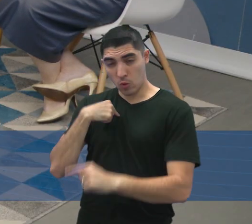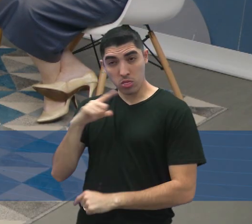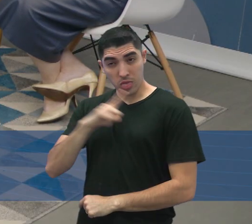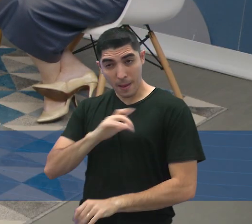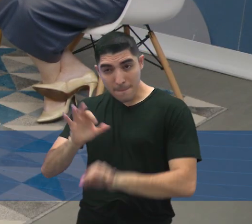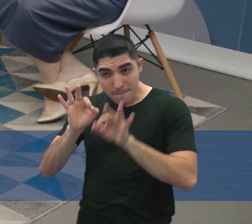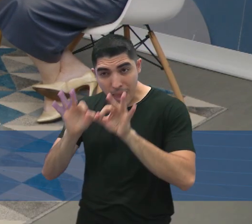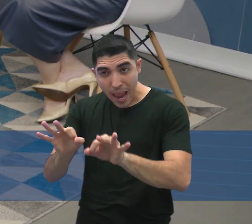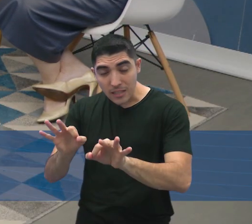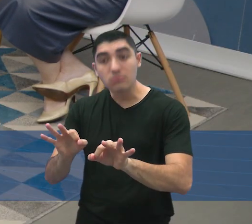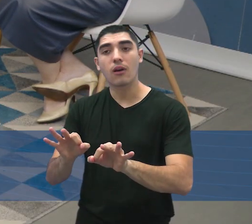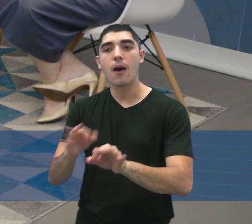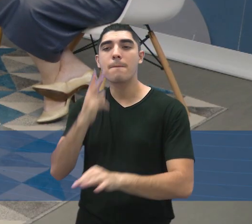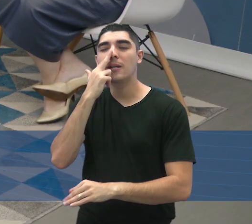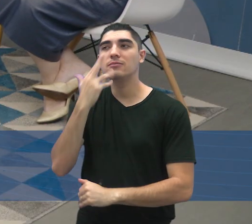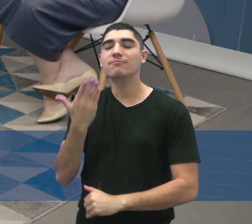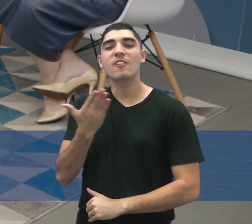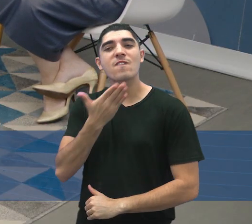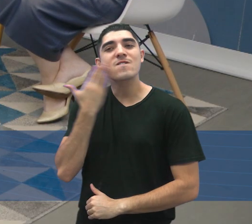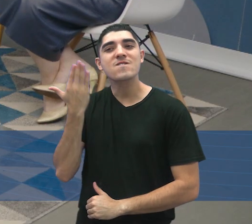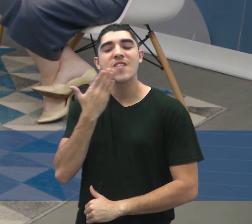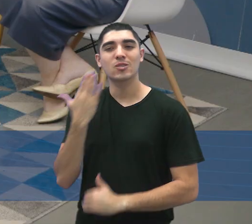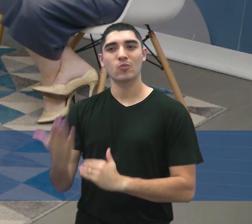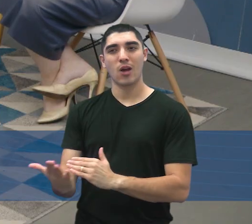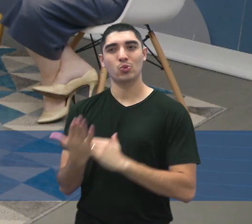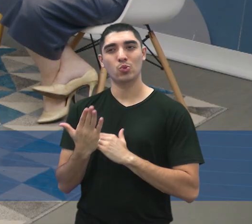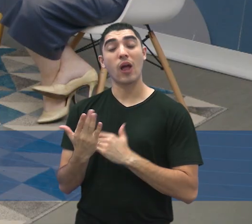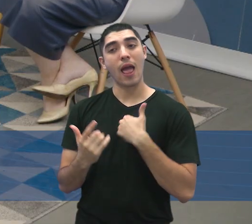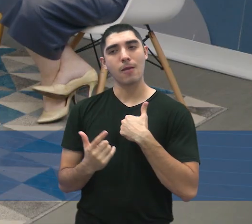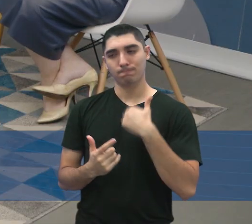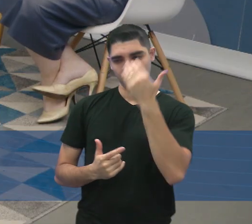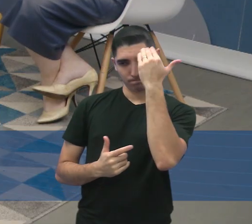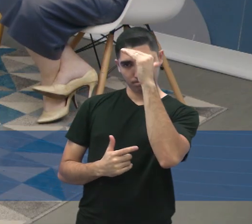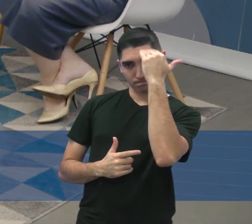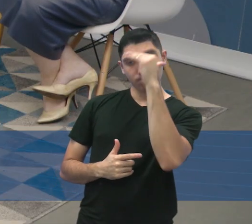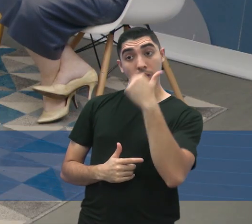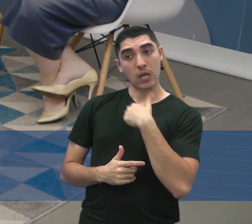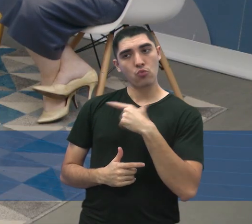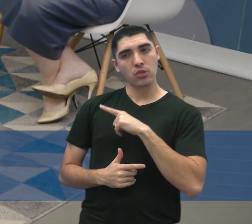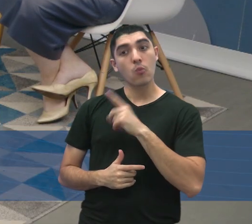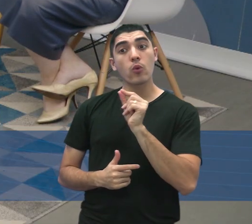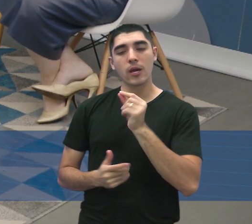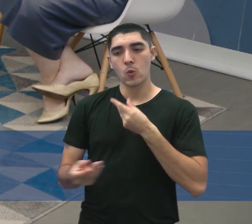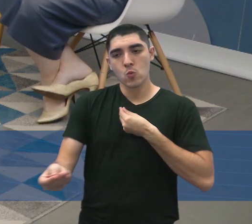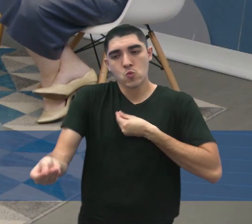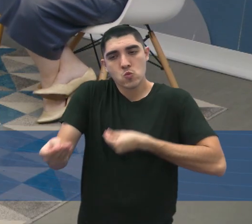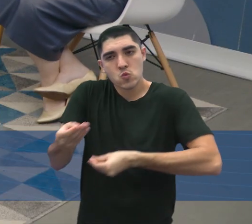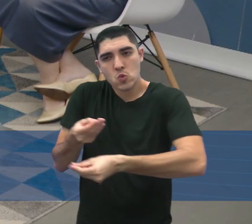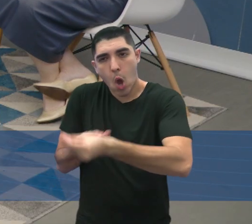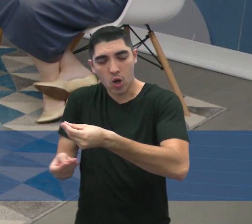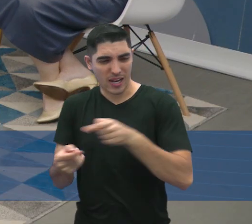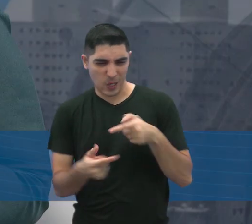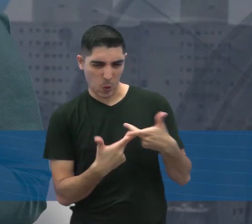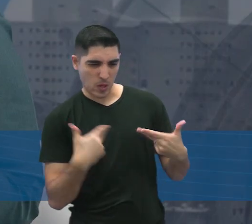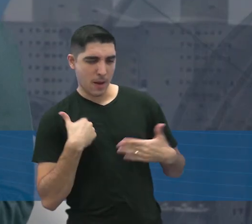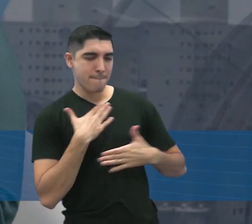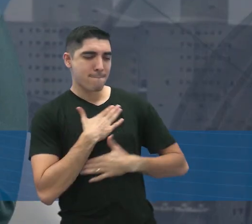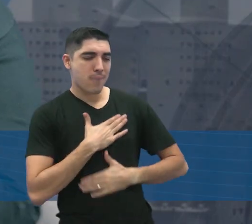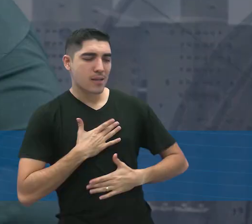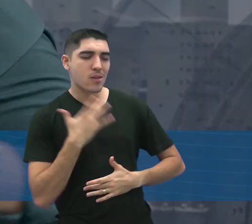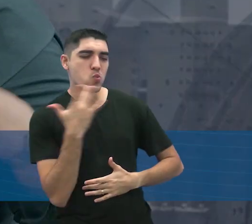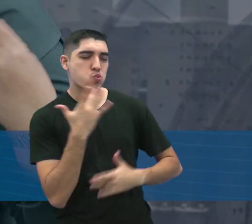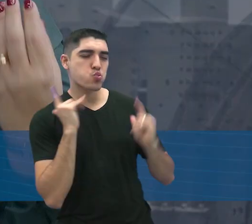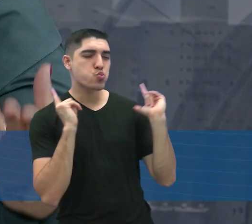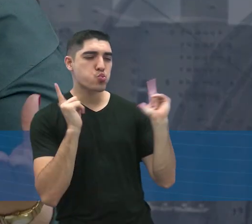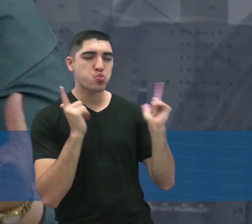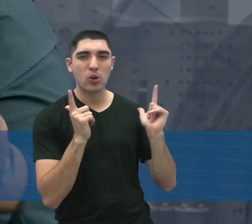que eu quero, fica mais fácil, porque eu entendo que eu estou fazendo uma troca. Eu estou trocando aqui esse prazer imediato imediato, por